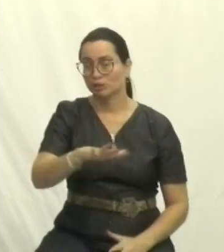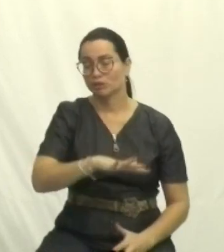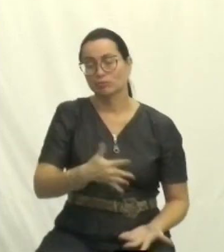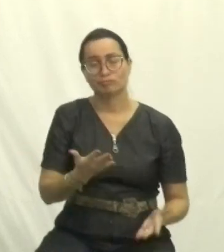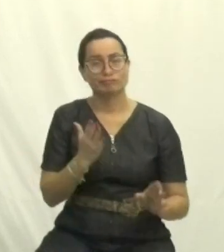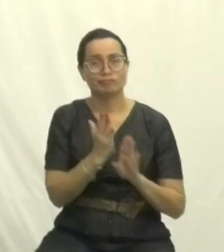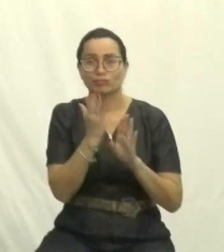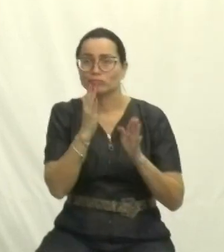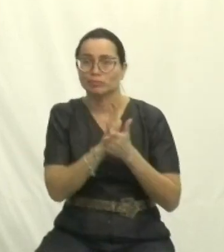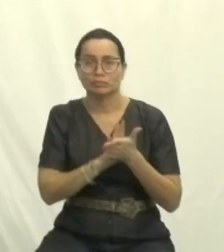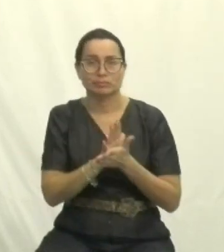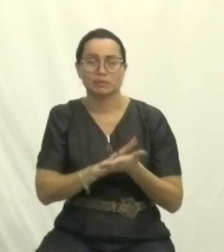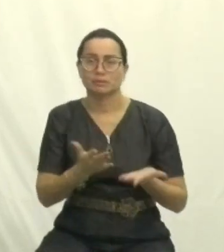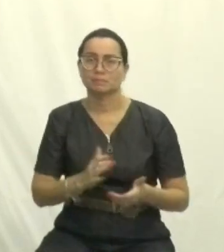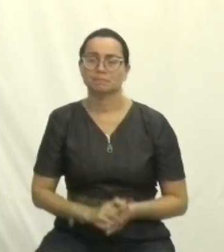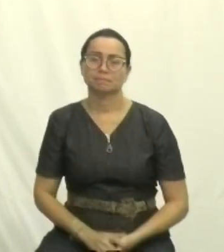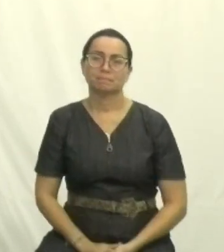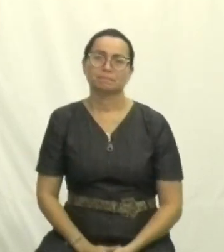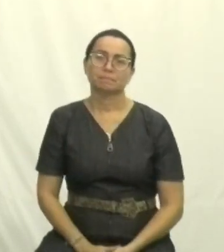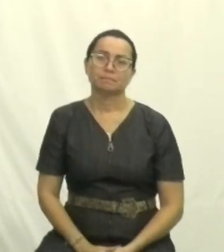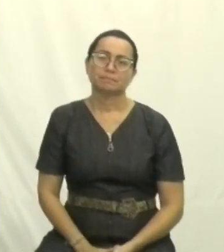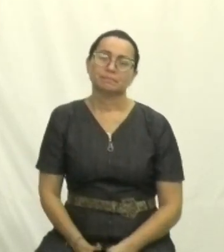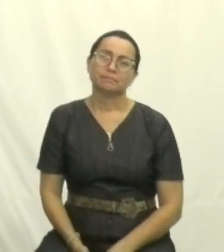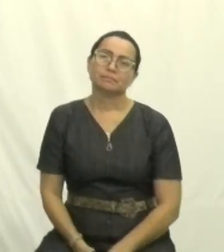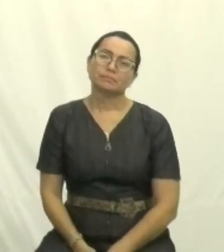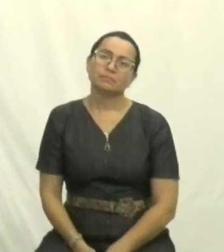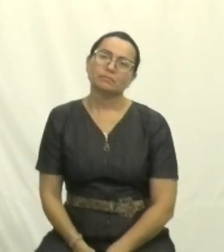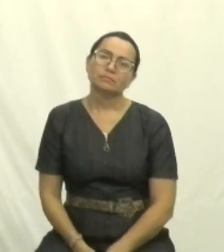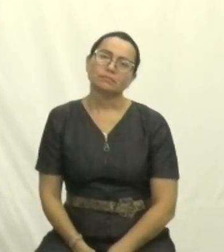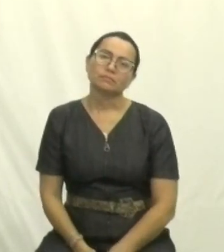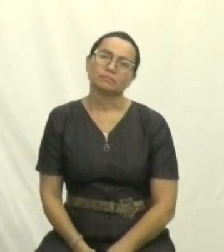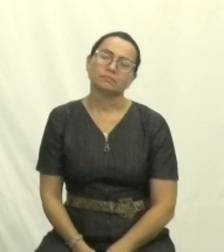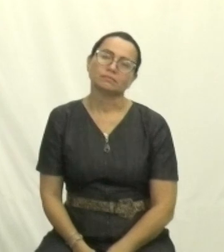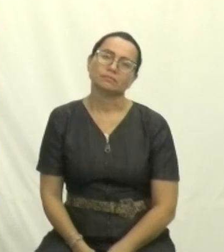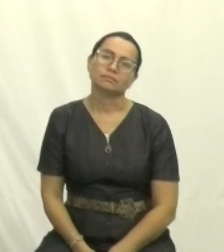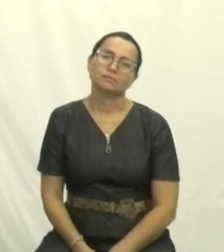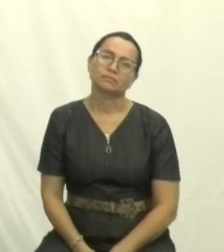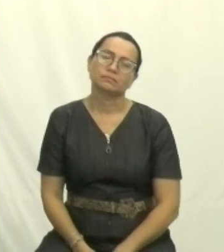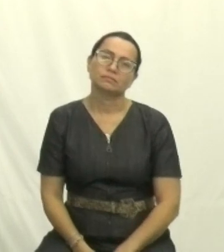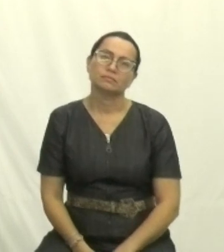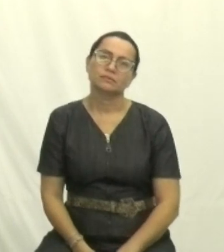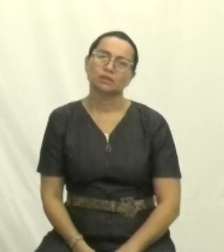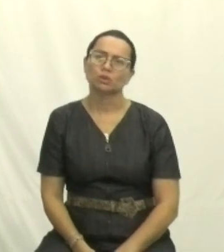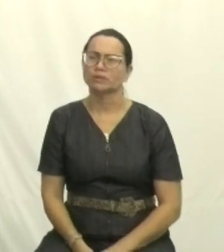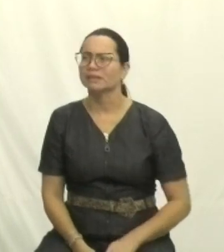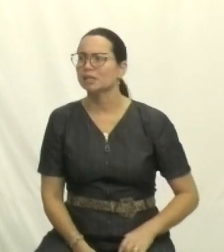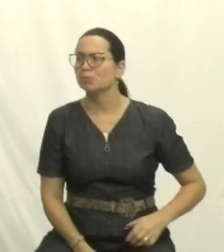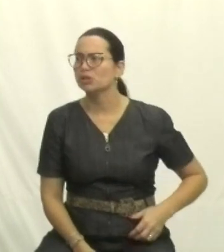no 100% dessa causa. Pode passar, por favor?